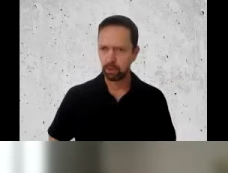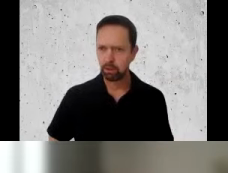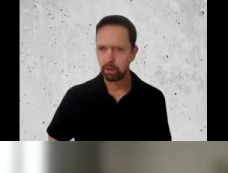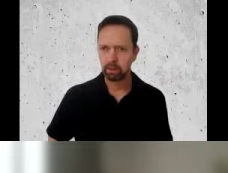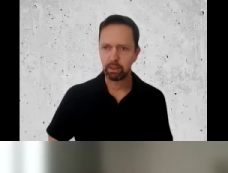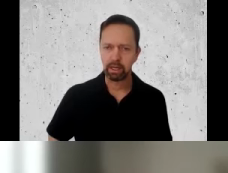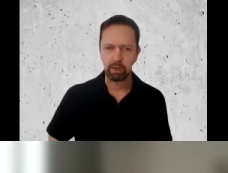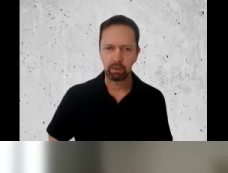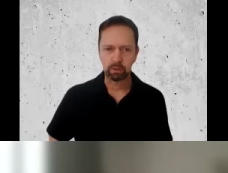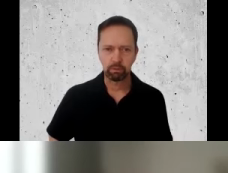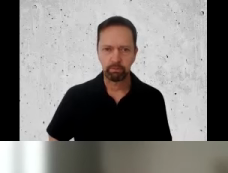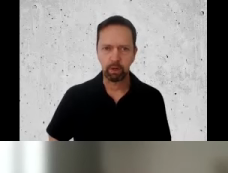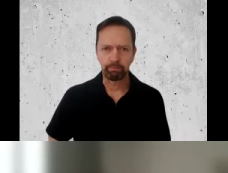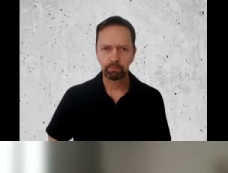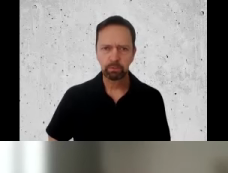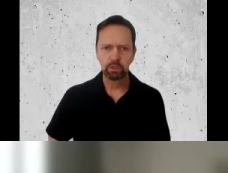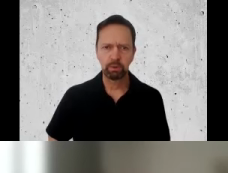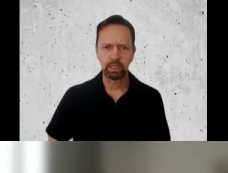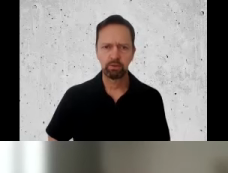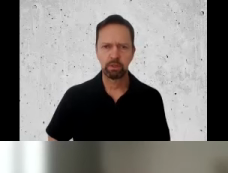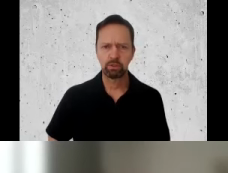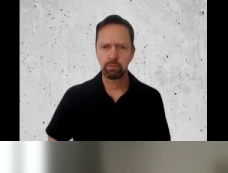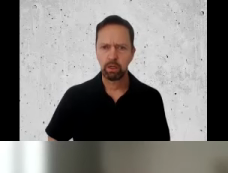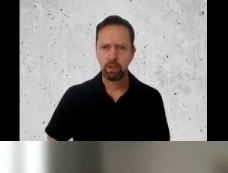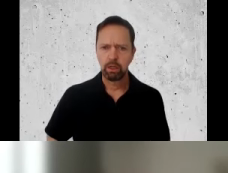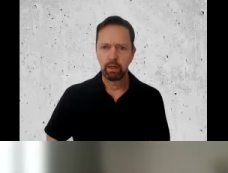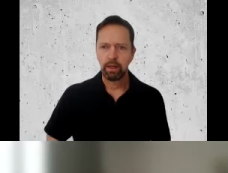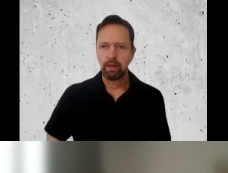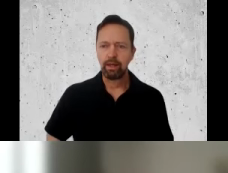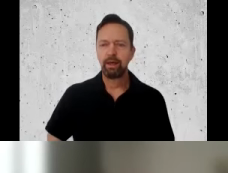conseguiram lidar bem com isso. Bom, deixa eu pular tudo isso.